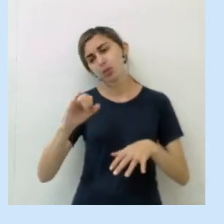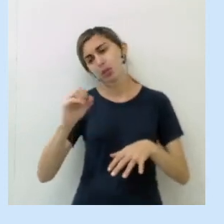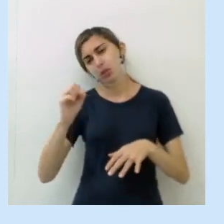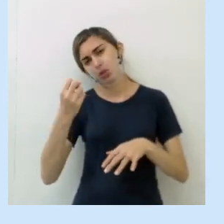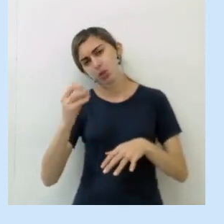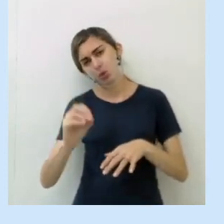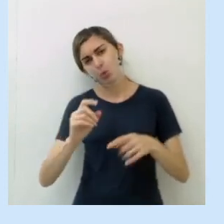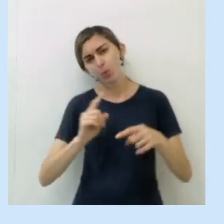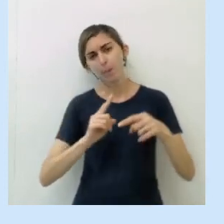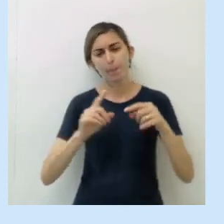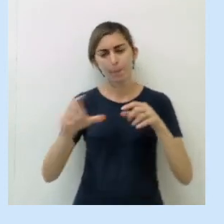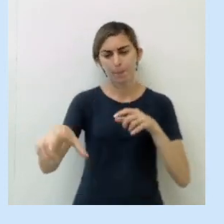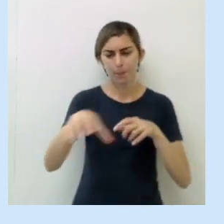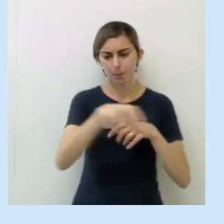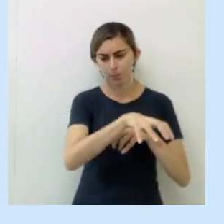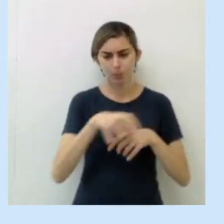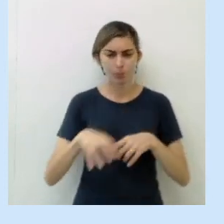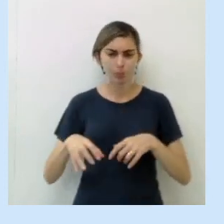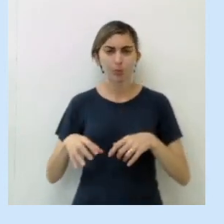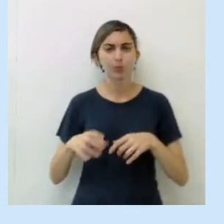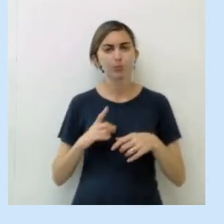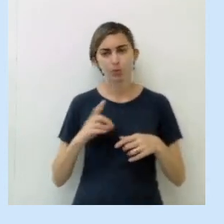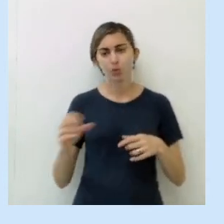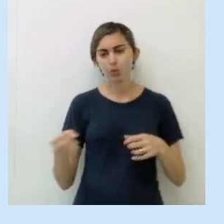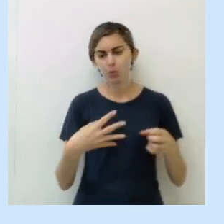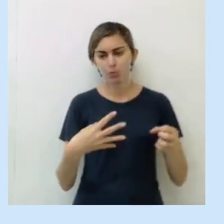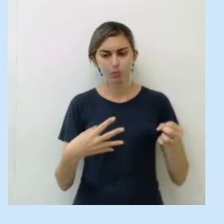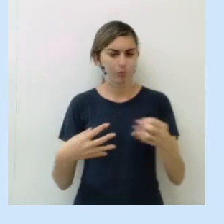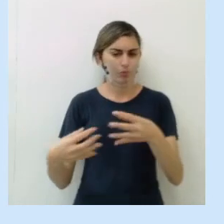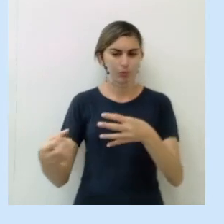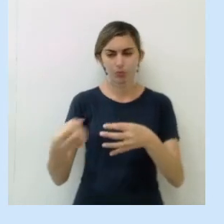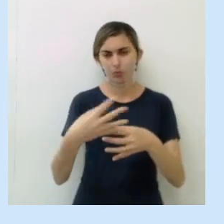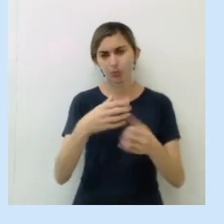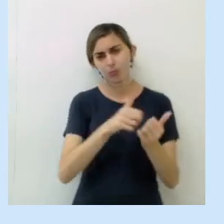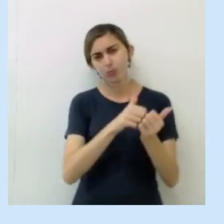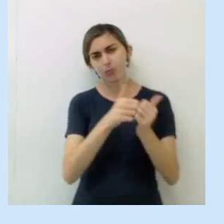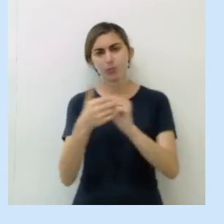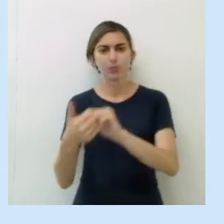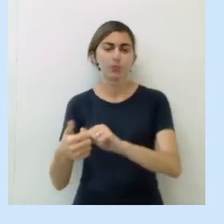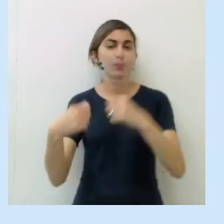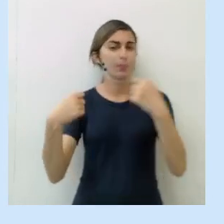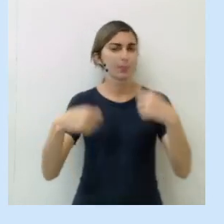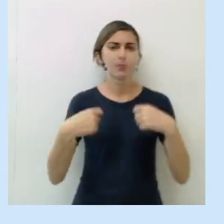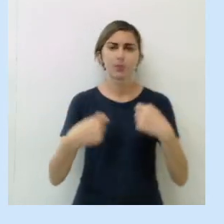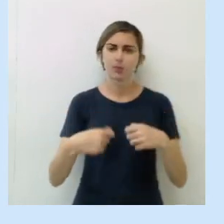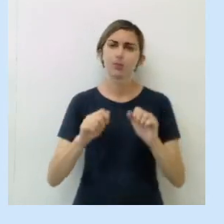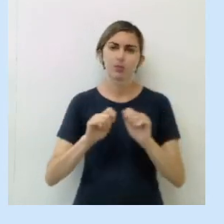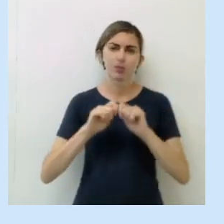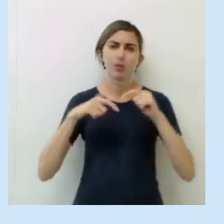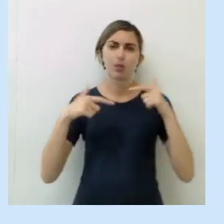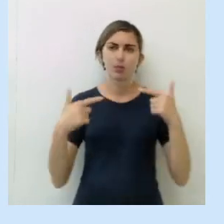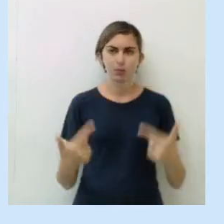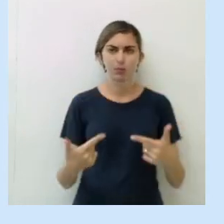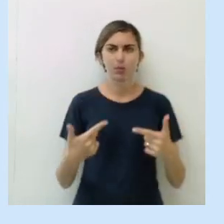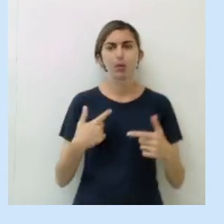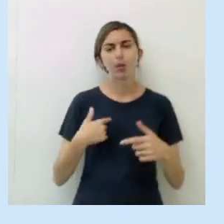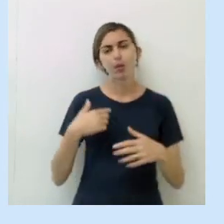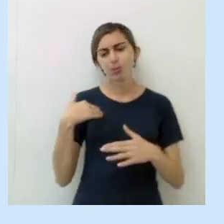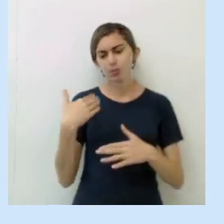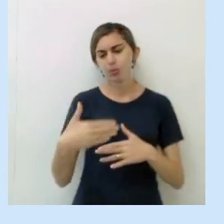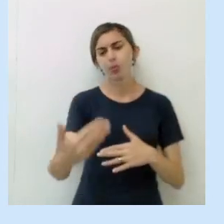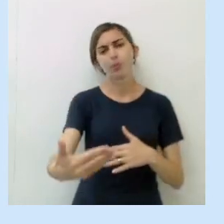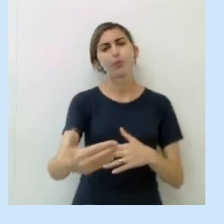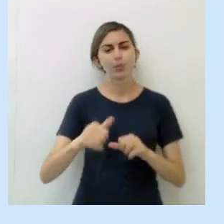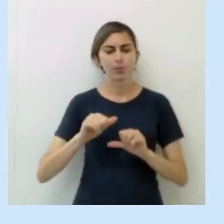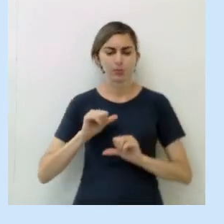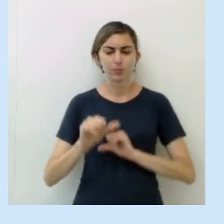também posicional. Tem todos esses termos novos que vêm se adaptando. A gente precisa também, obviamente, acompanhar